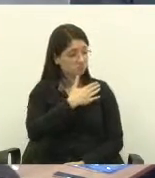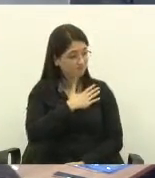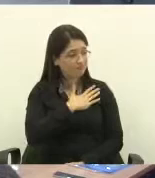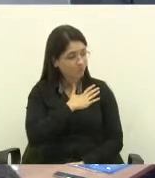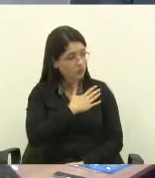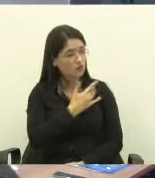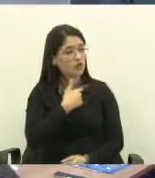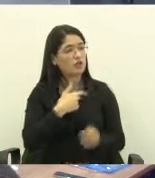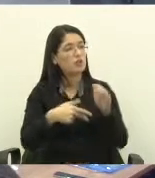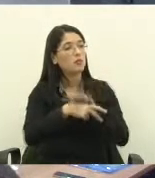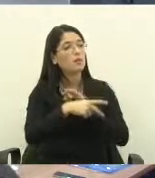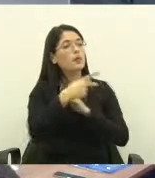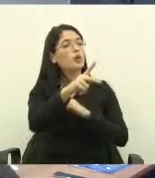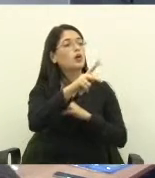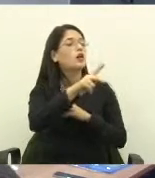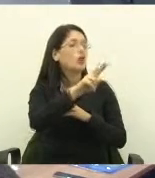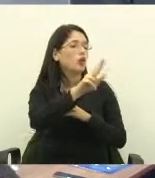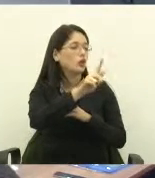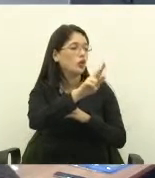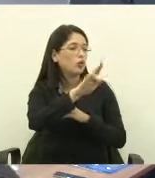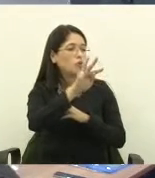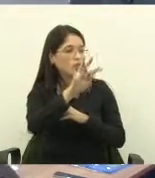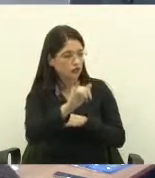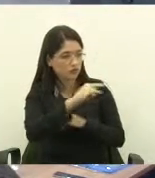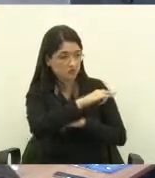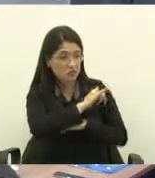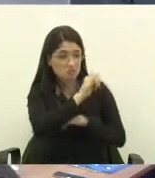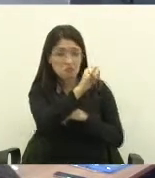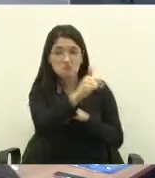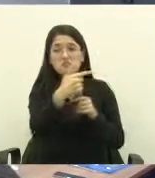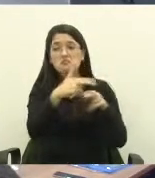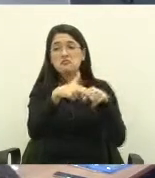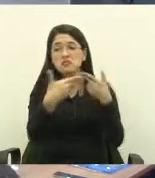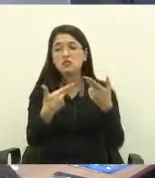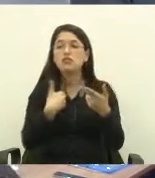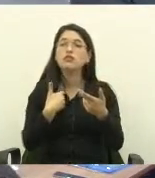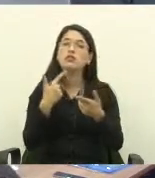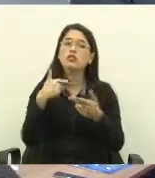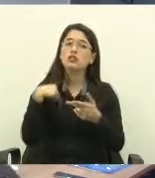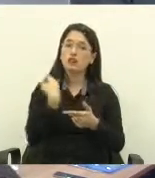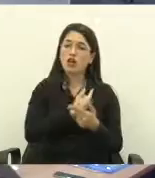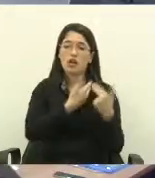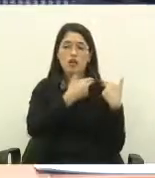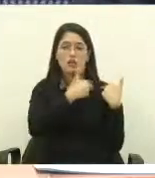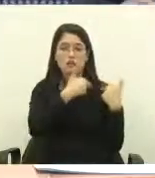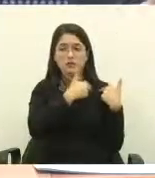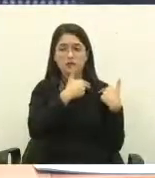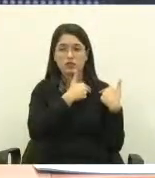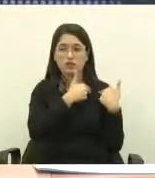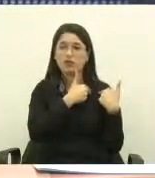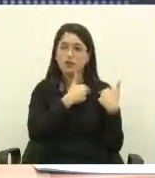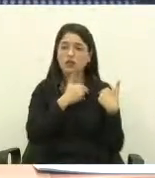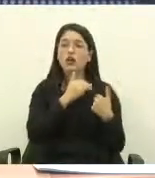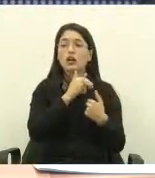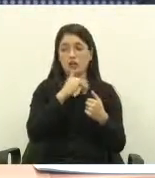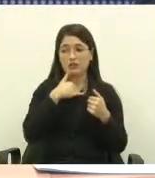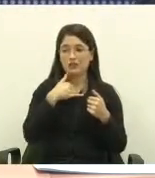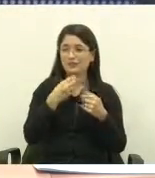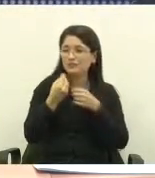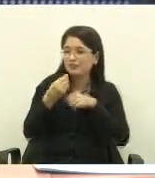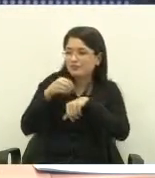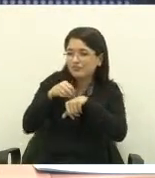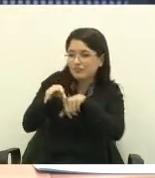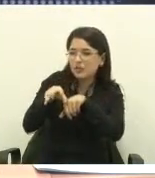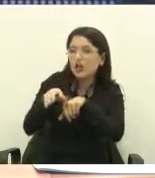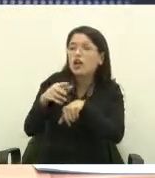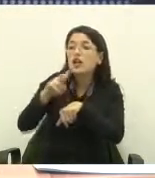deu ao vereador Guti, e como esforçado parlamentar, vou levar o mesmo recado ao